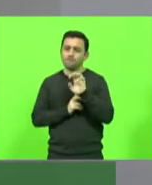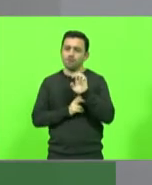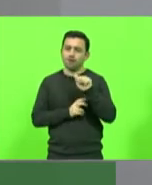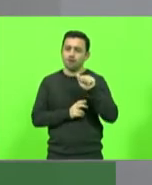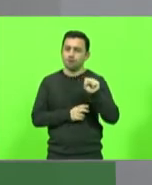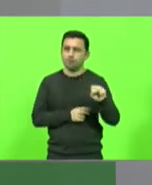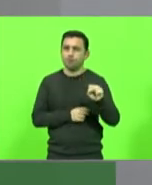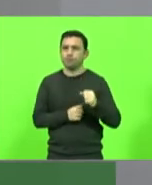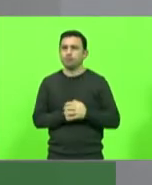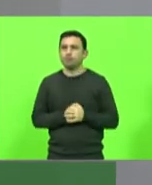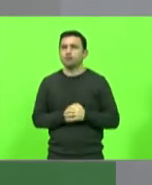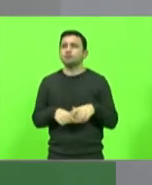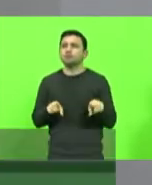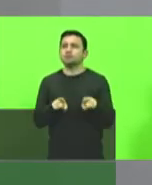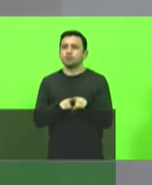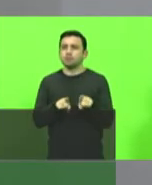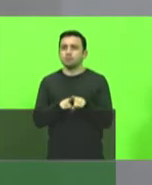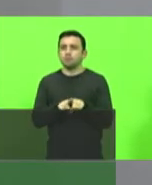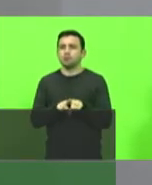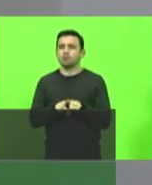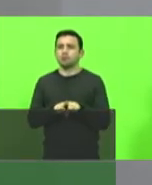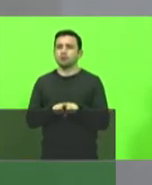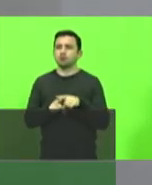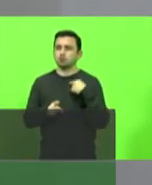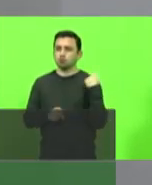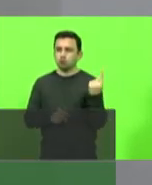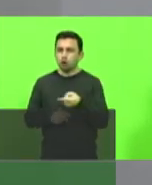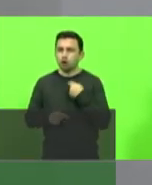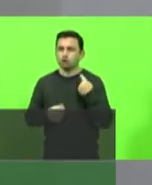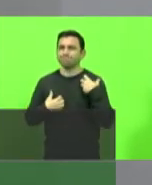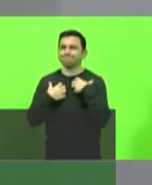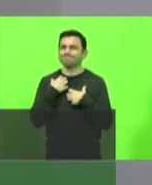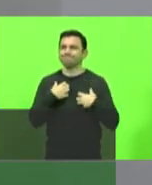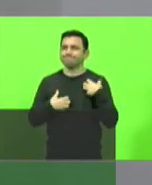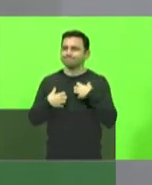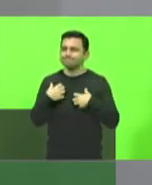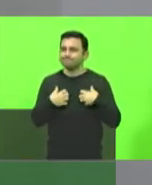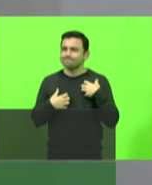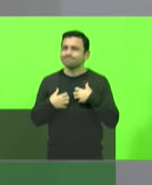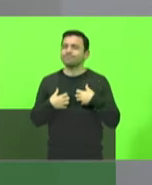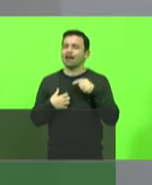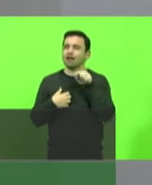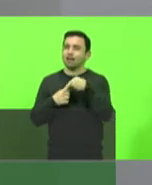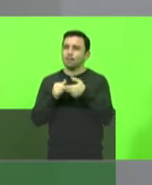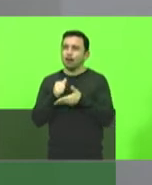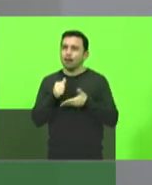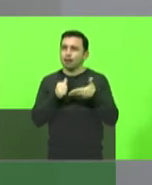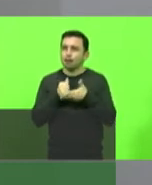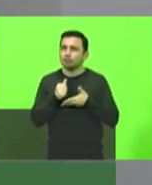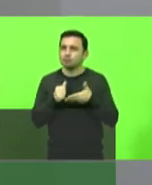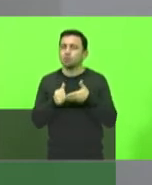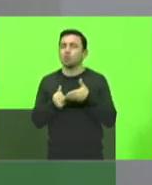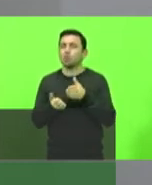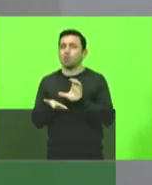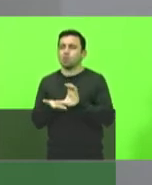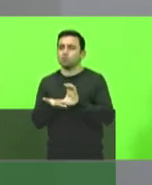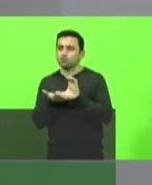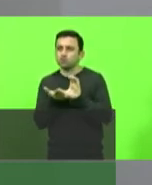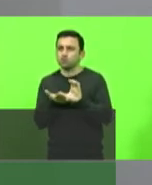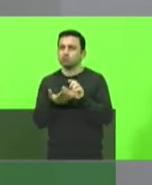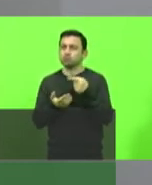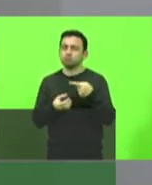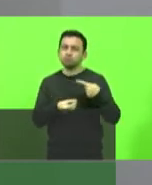Causa também nos causa muita angústia lá na ponta, lá na base, onde os conselhos